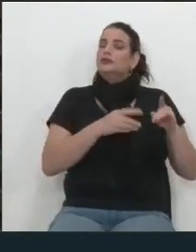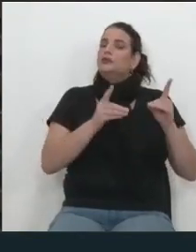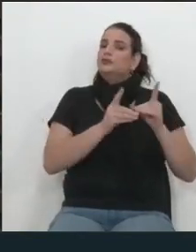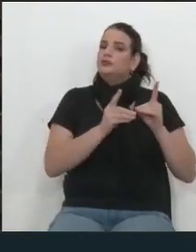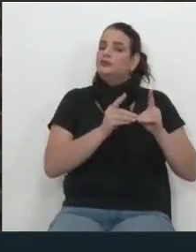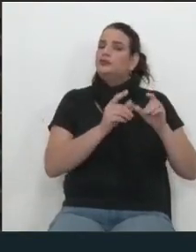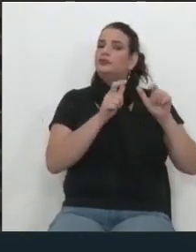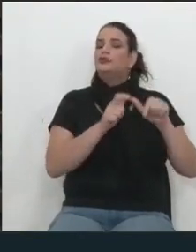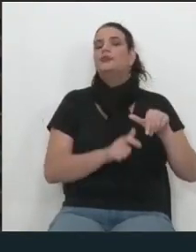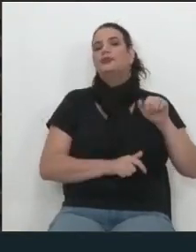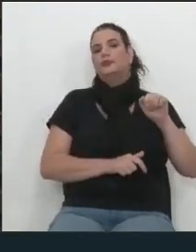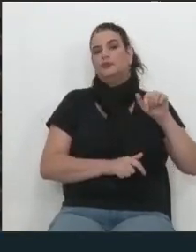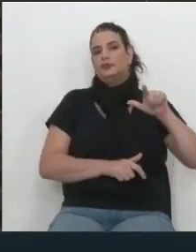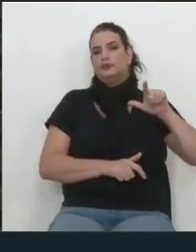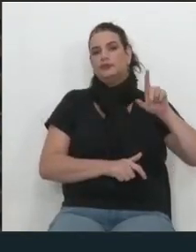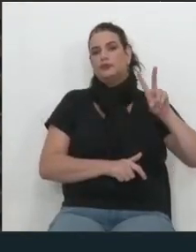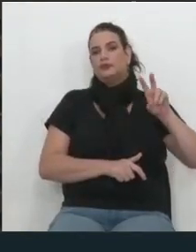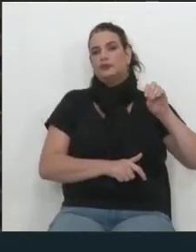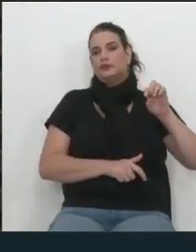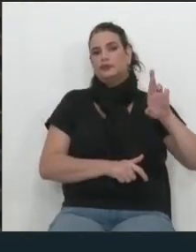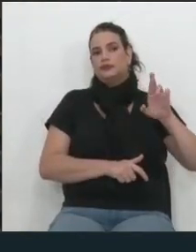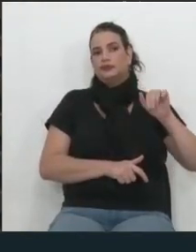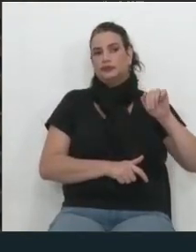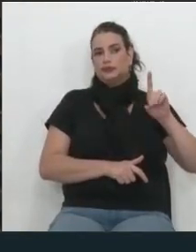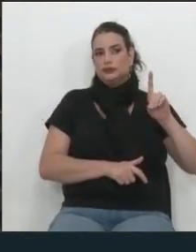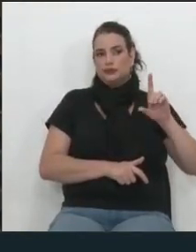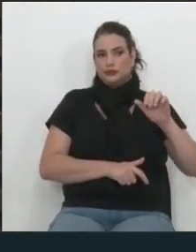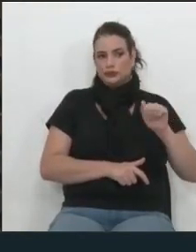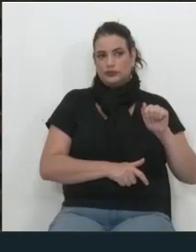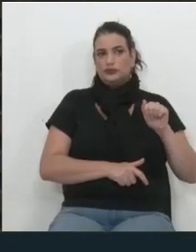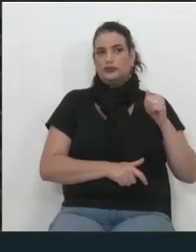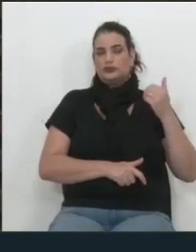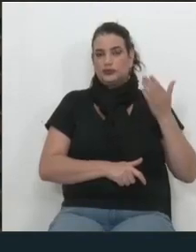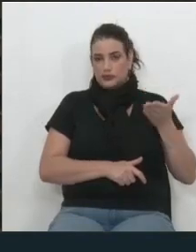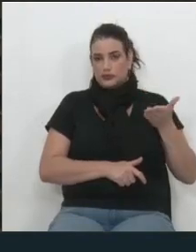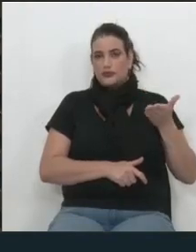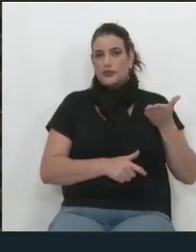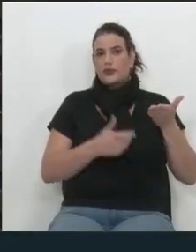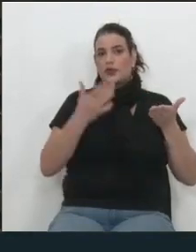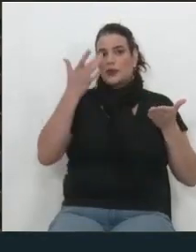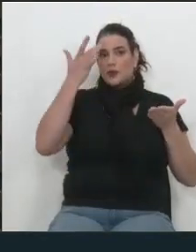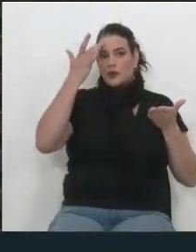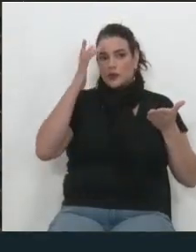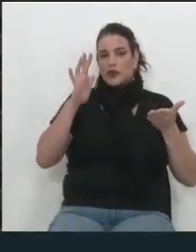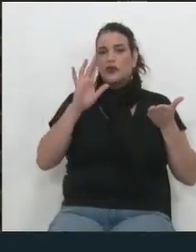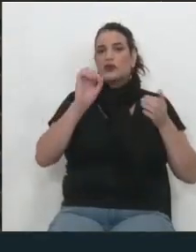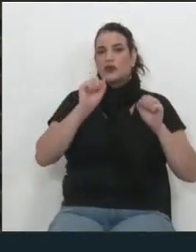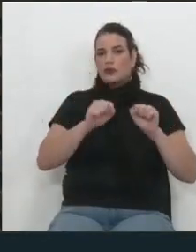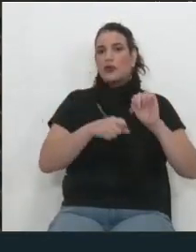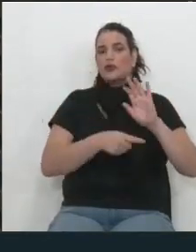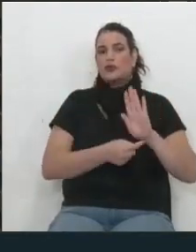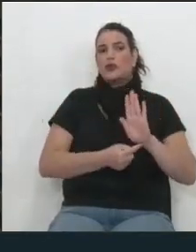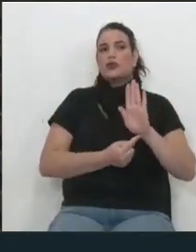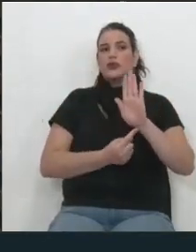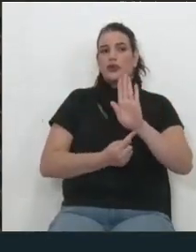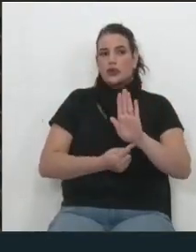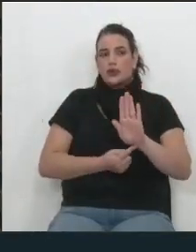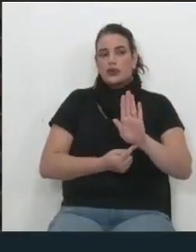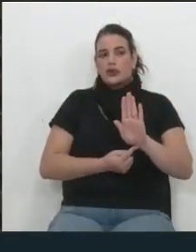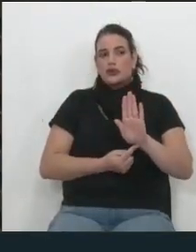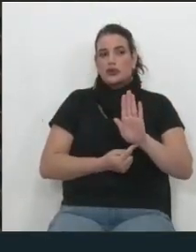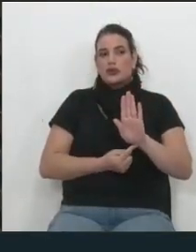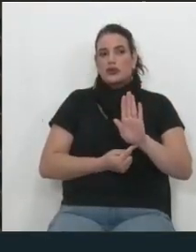gente. E, inclusive, eu não sei se eu posso estar mostrando aqui, está até aqui